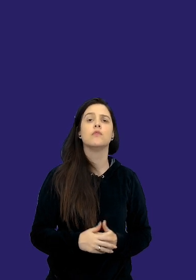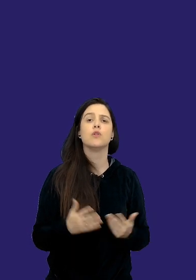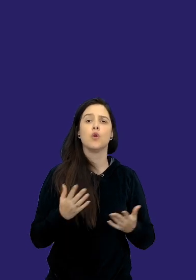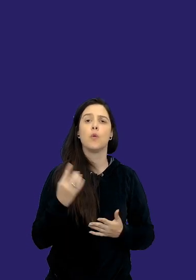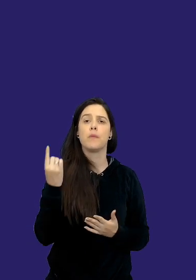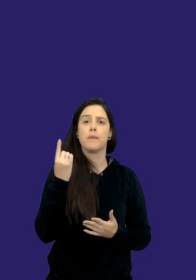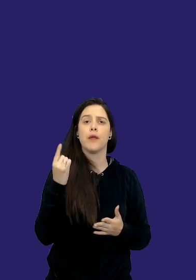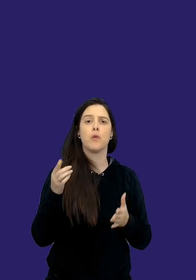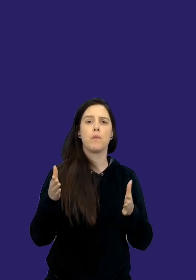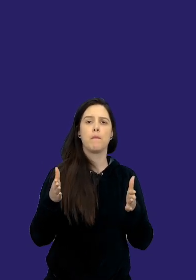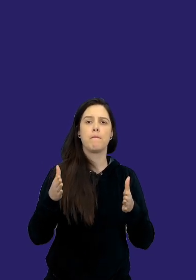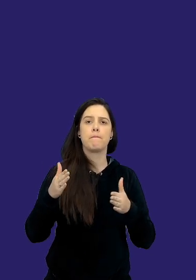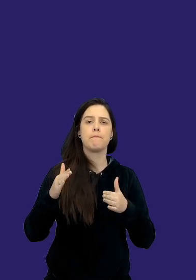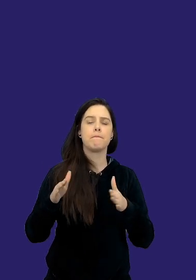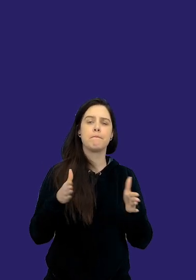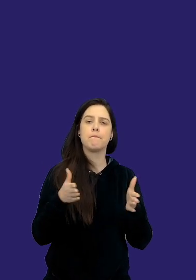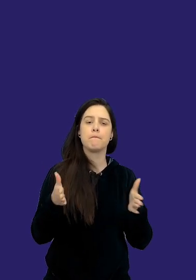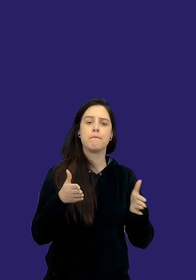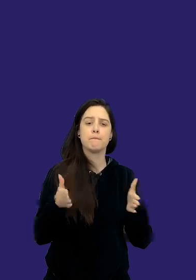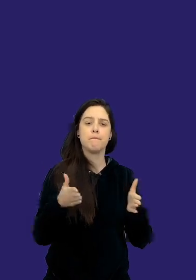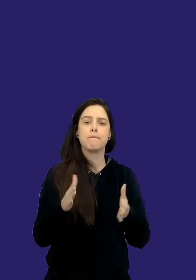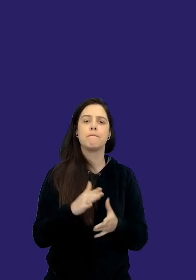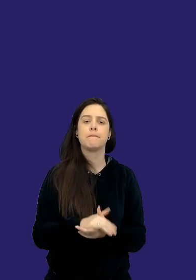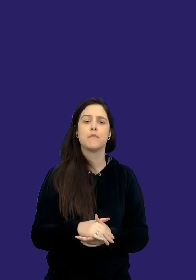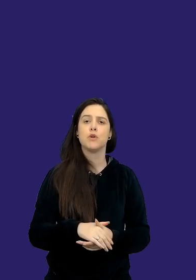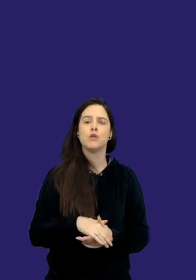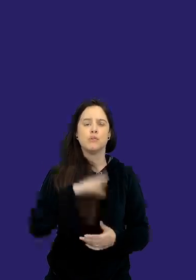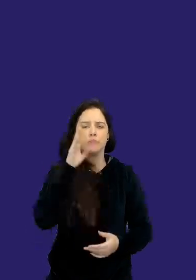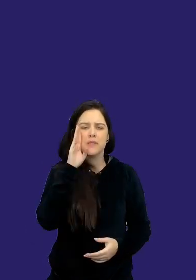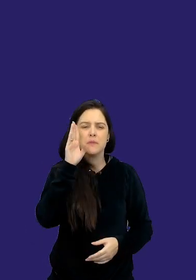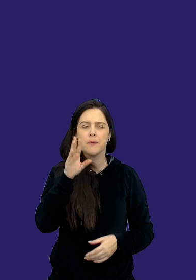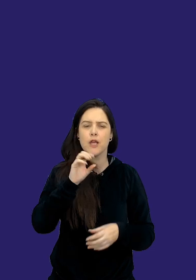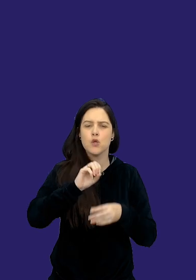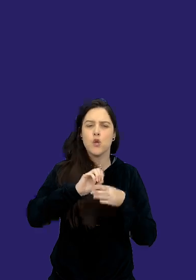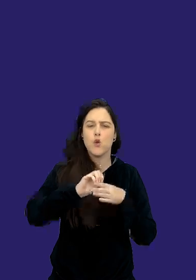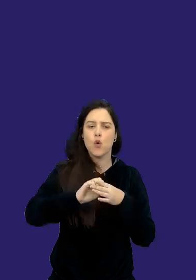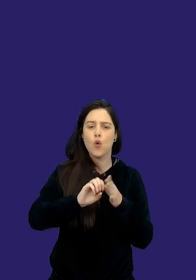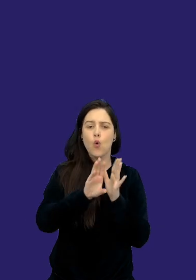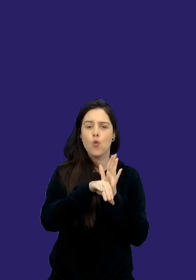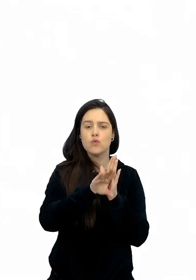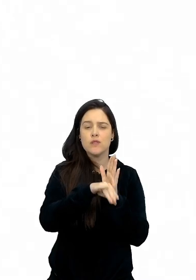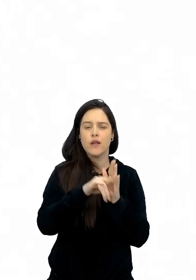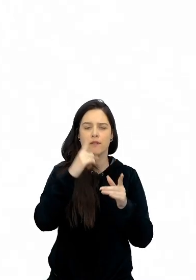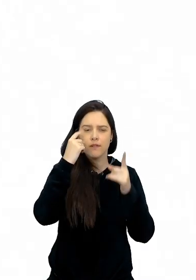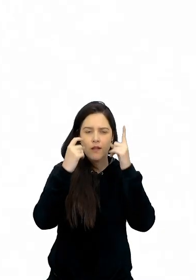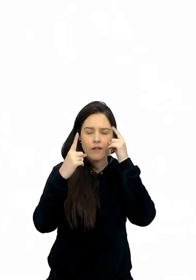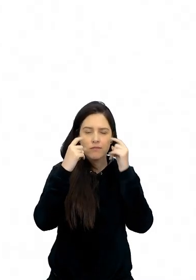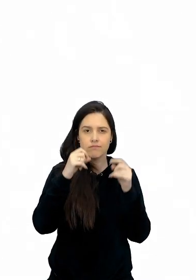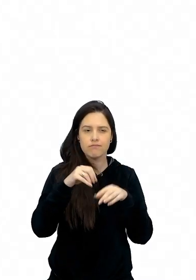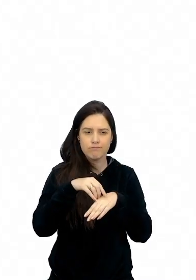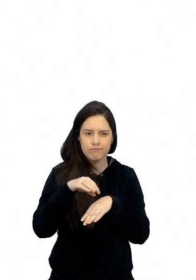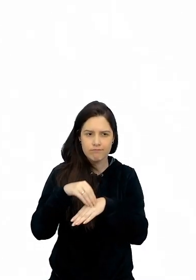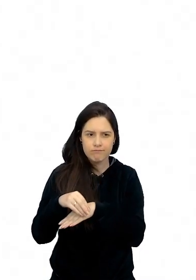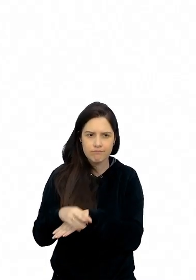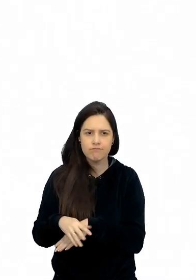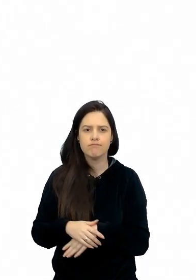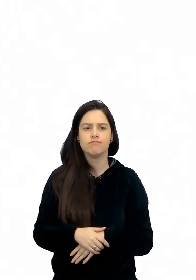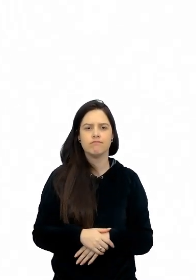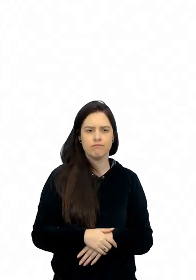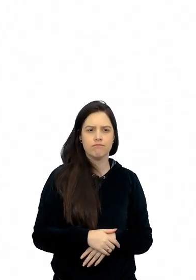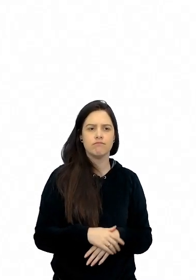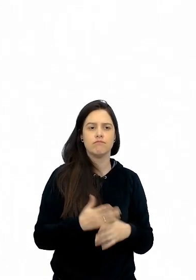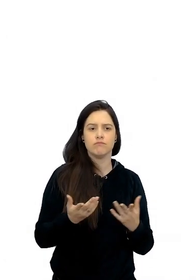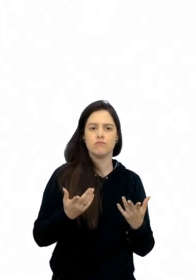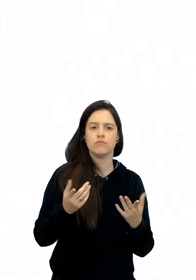primeiro momento é falar sobre os principais conceitos e ideias que foram abordados lá na formação de etapa, né, que foi